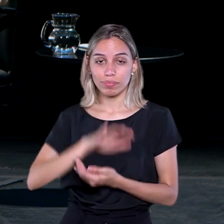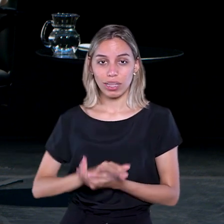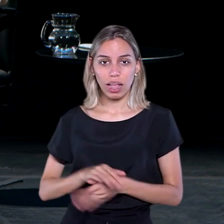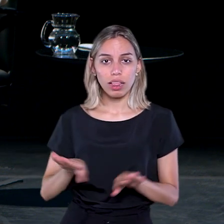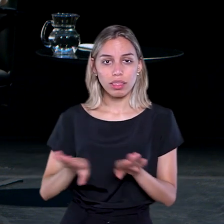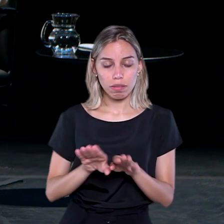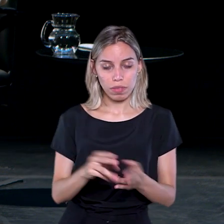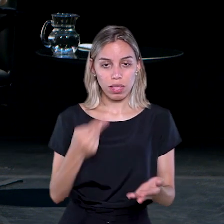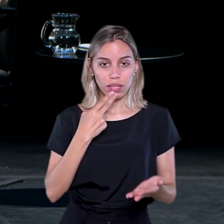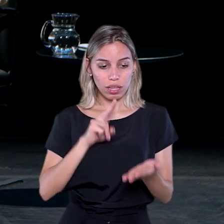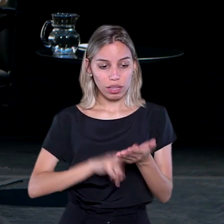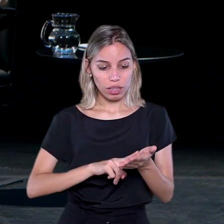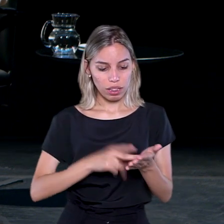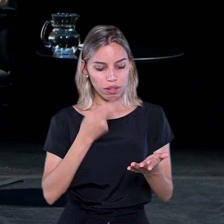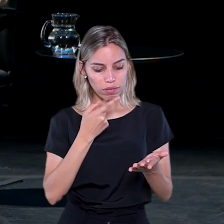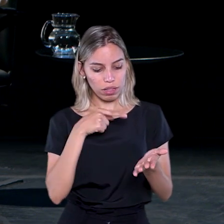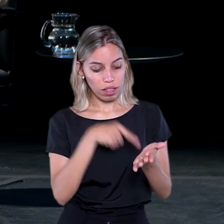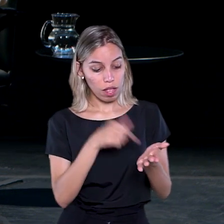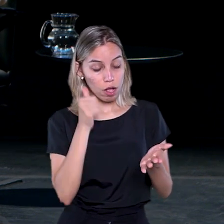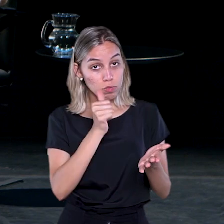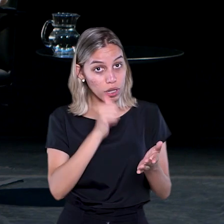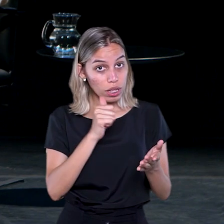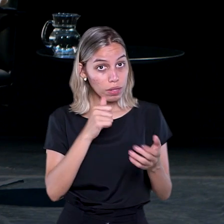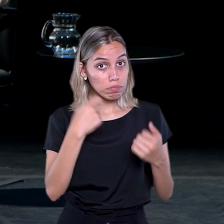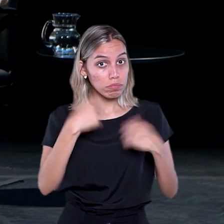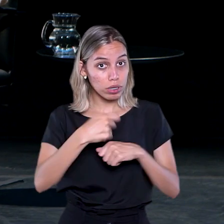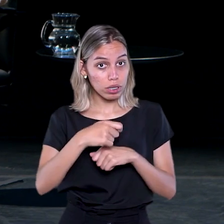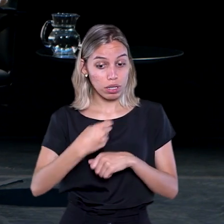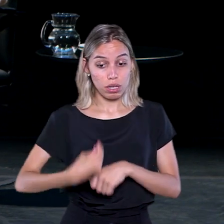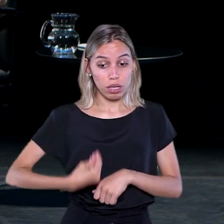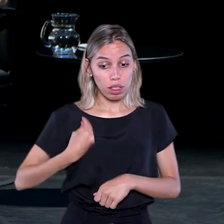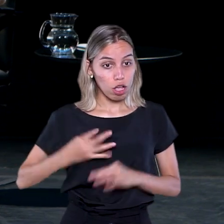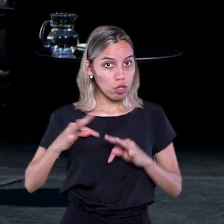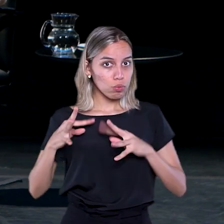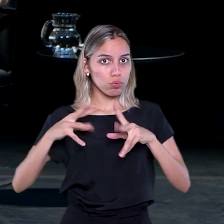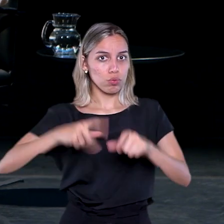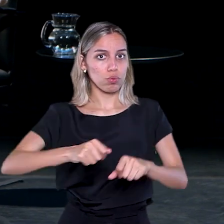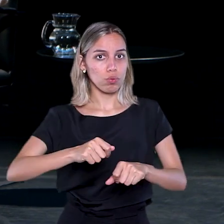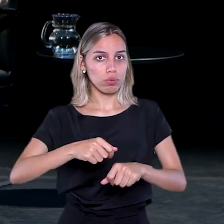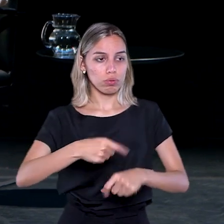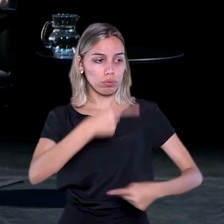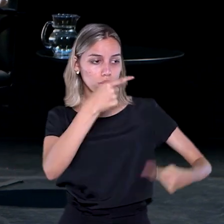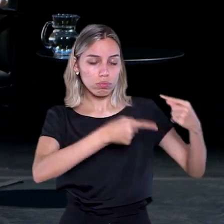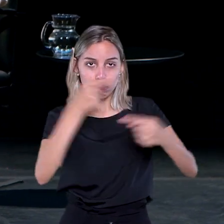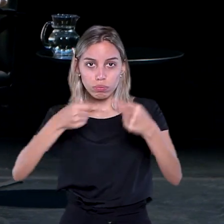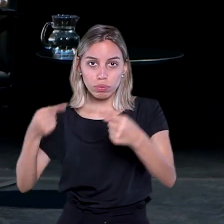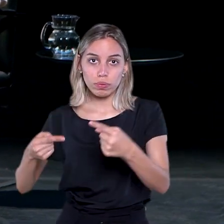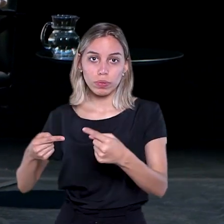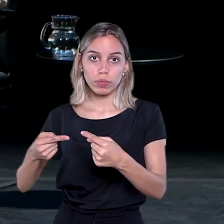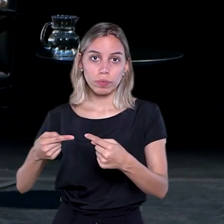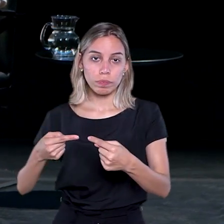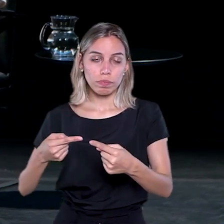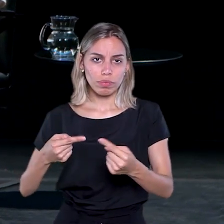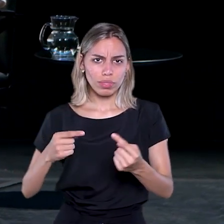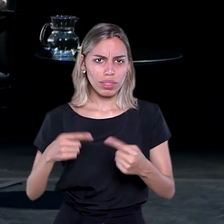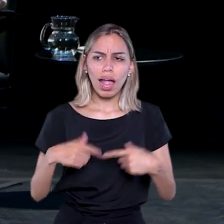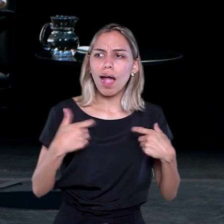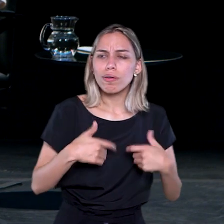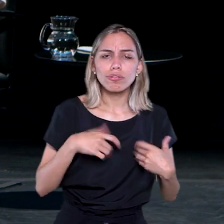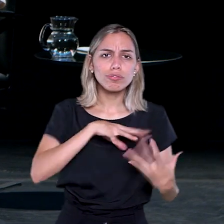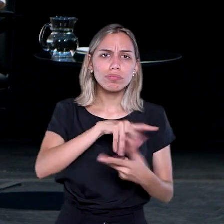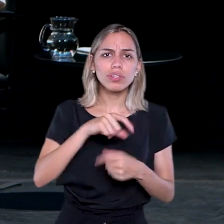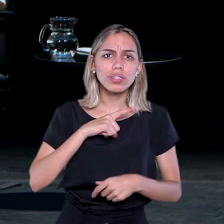na cultura francesa. Totalmente. E a gente não vai considerar essa Constituição, por exemplo, a haitiana de 1805,